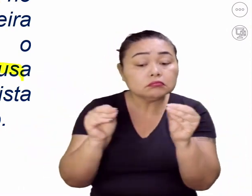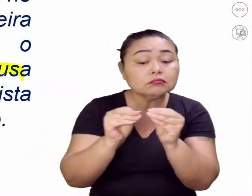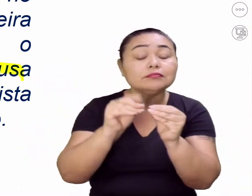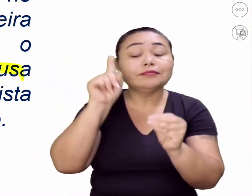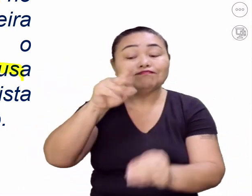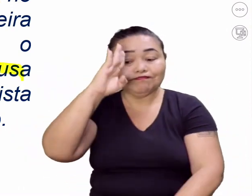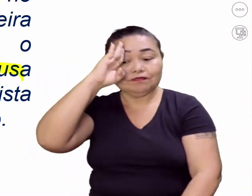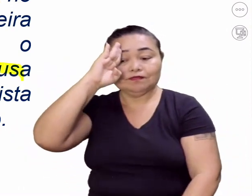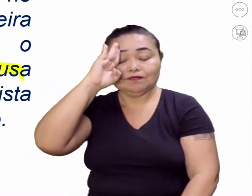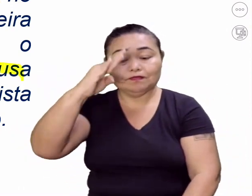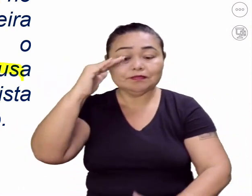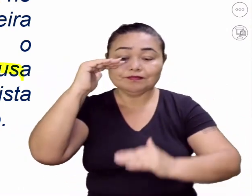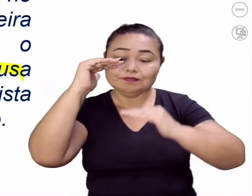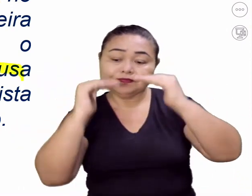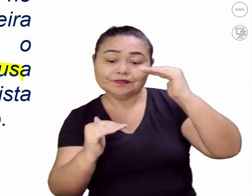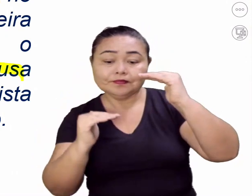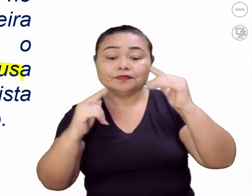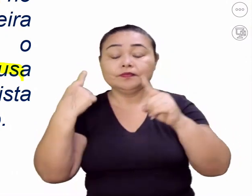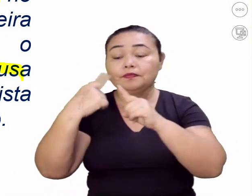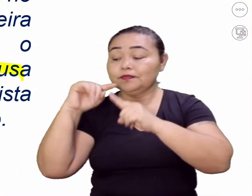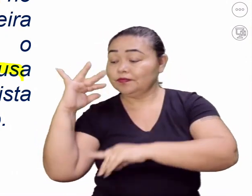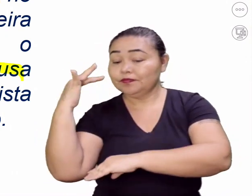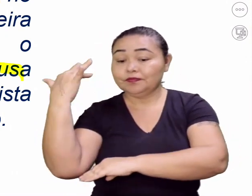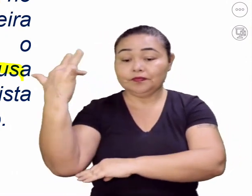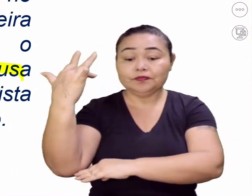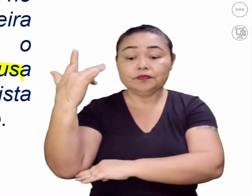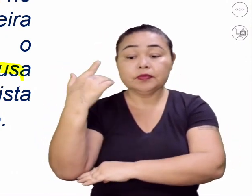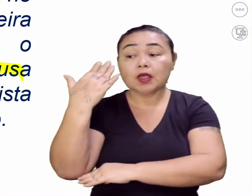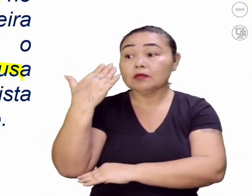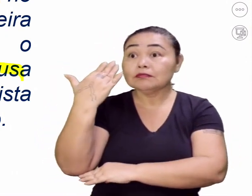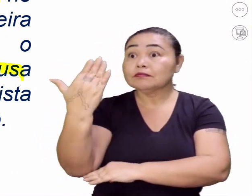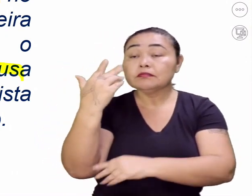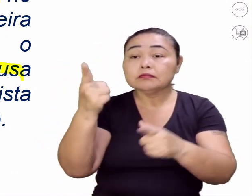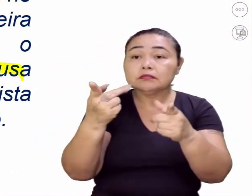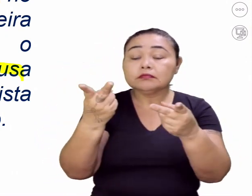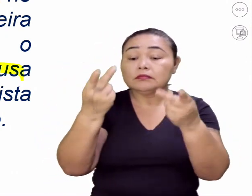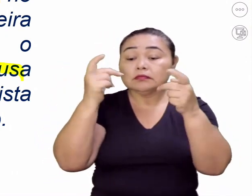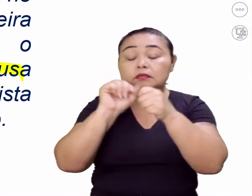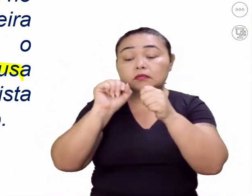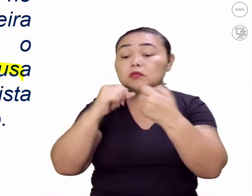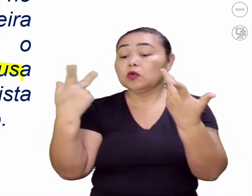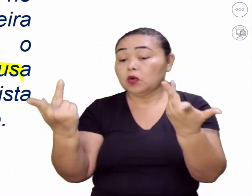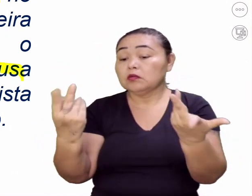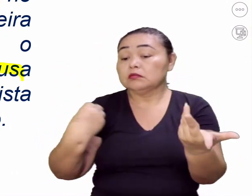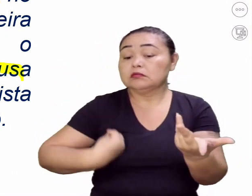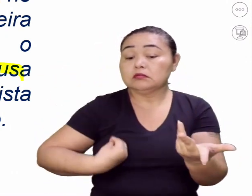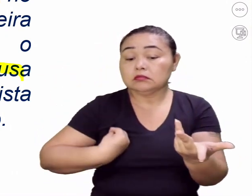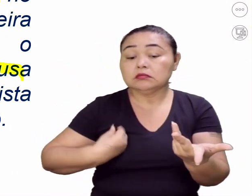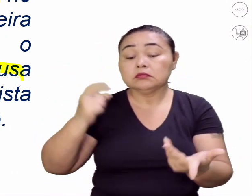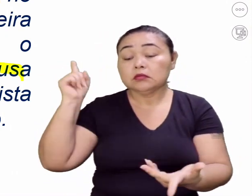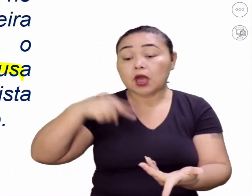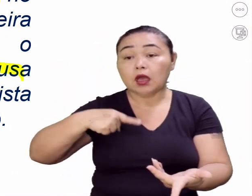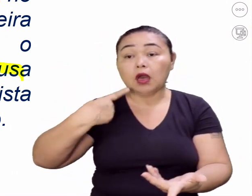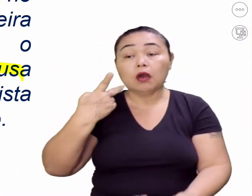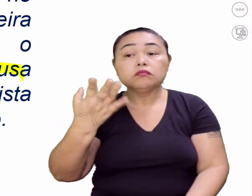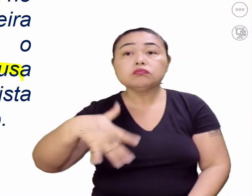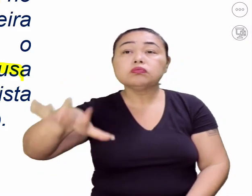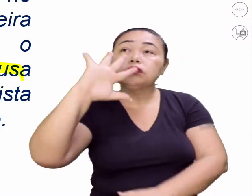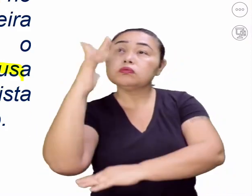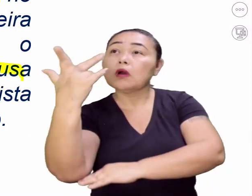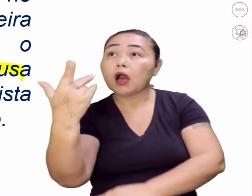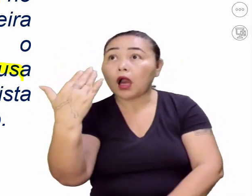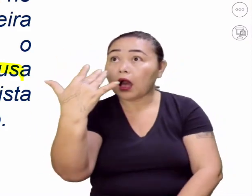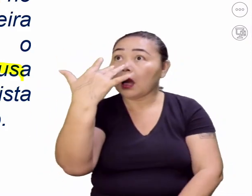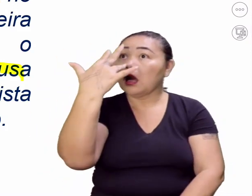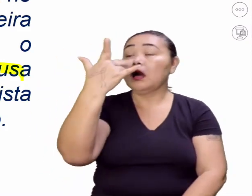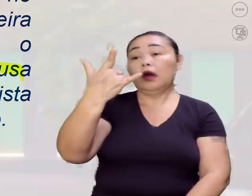desse desequilíbrio, pois a natureza não é vista como meio de vida, mas sim como fonte de